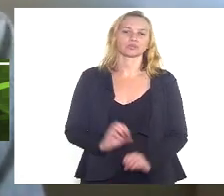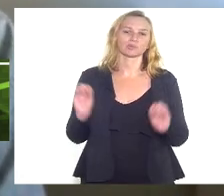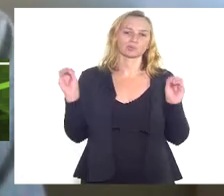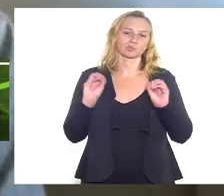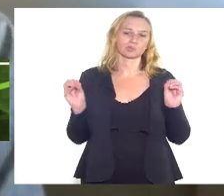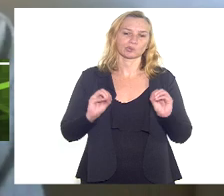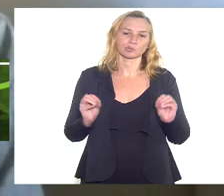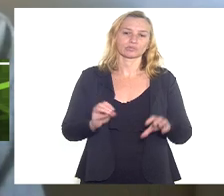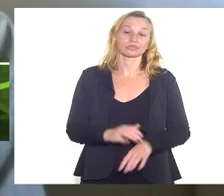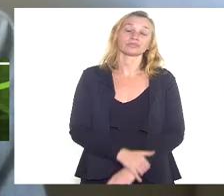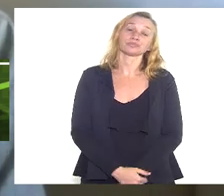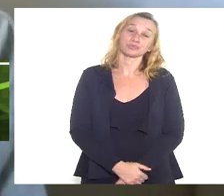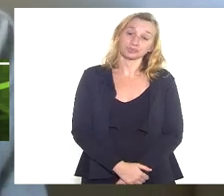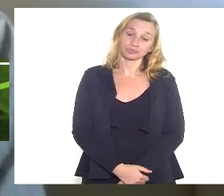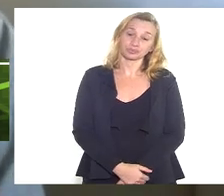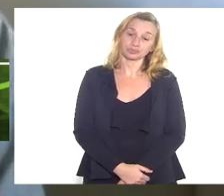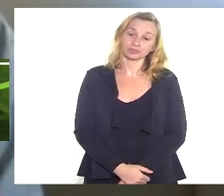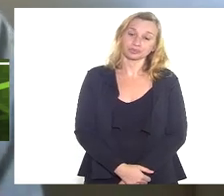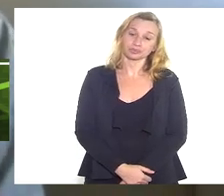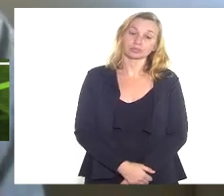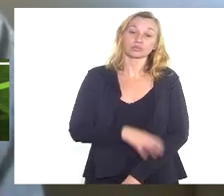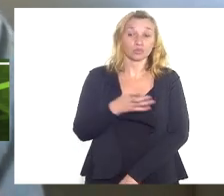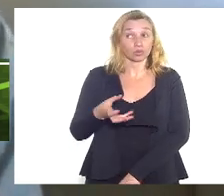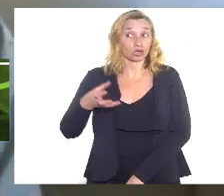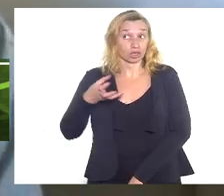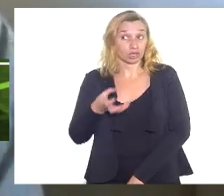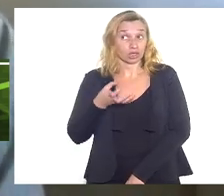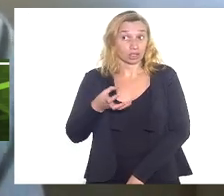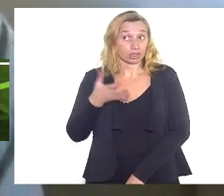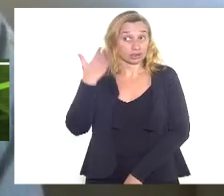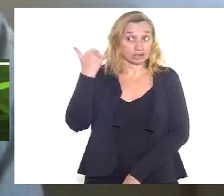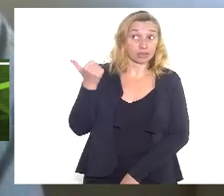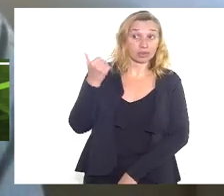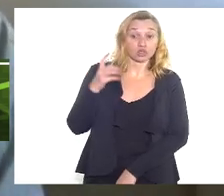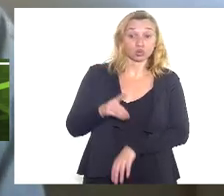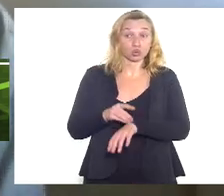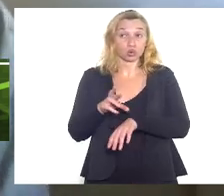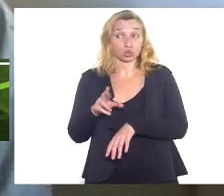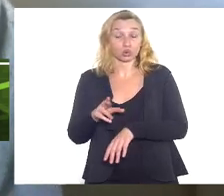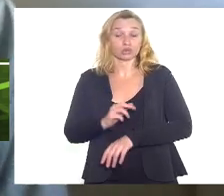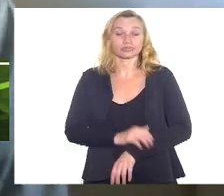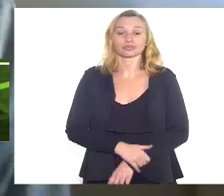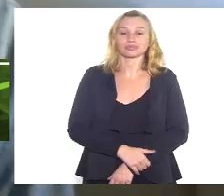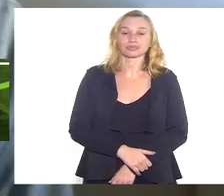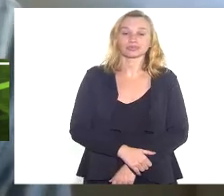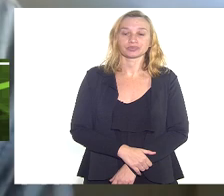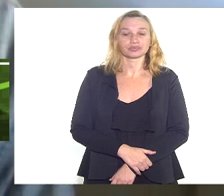alguma. Que não queria ouvir tanto do doutor